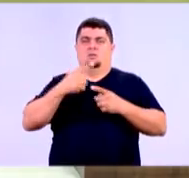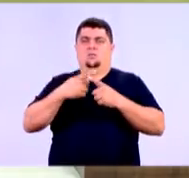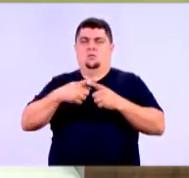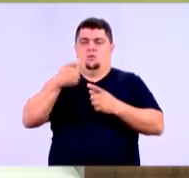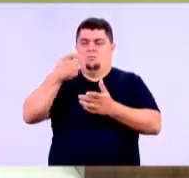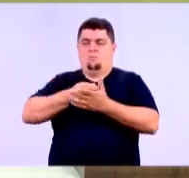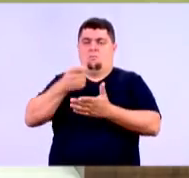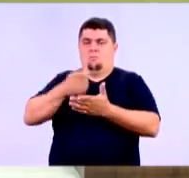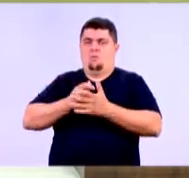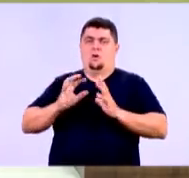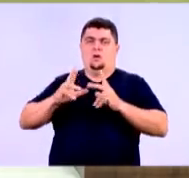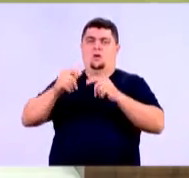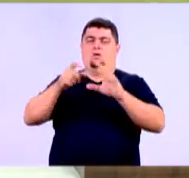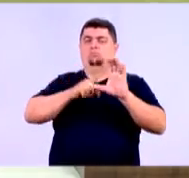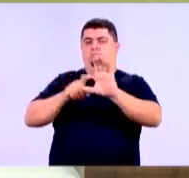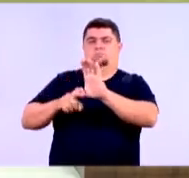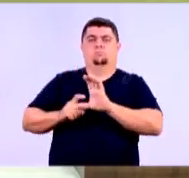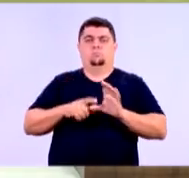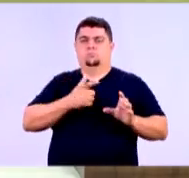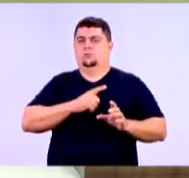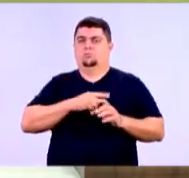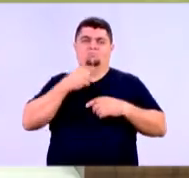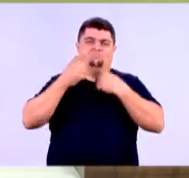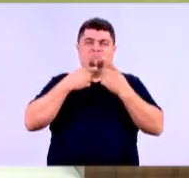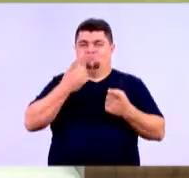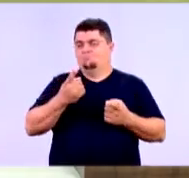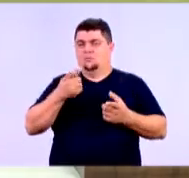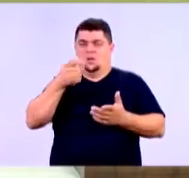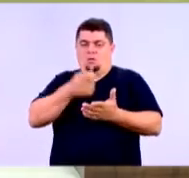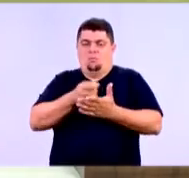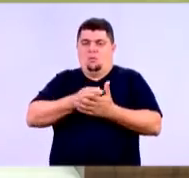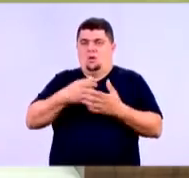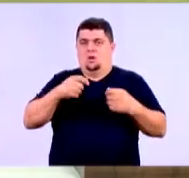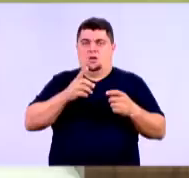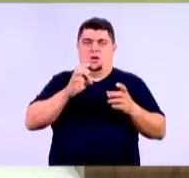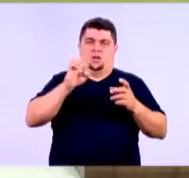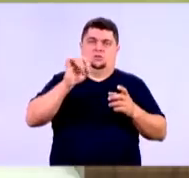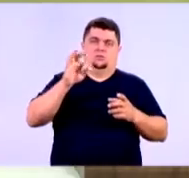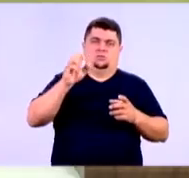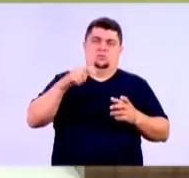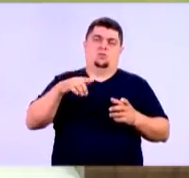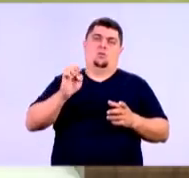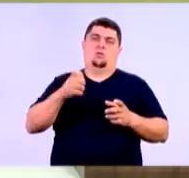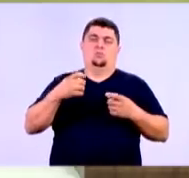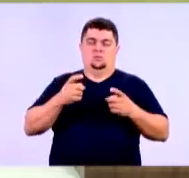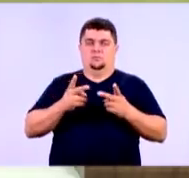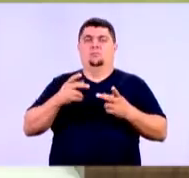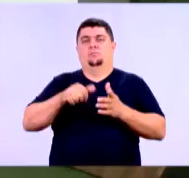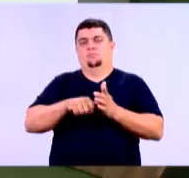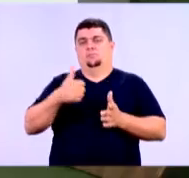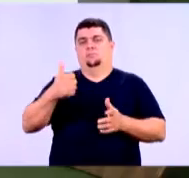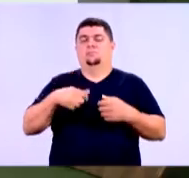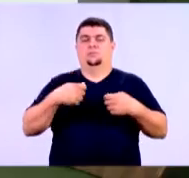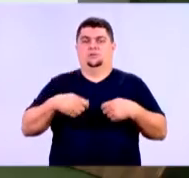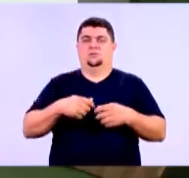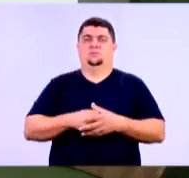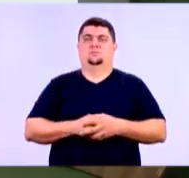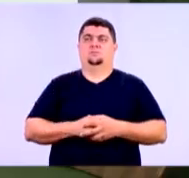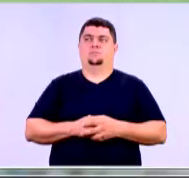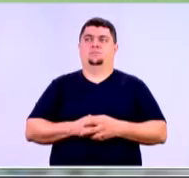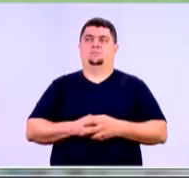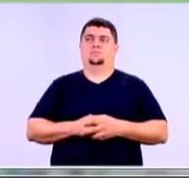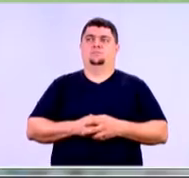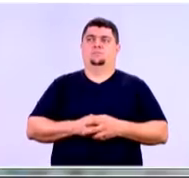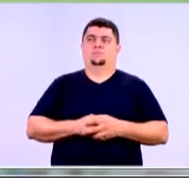de curto prazo. Ela não consegue saldar as dívidas sem mexer no estoque, ela teria que vendê-lo de qualquer forma. Ótimo, professor. Vamos trazer